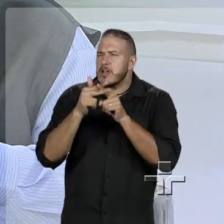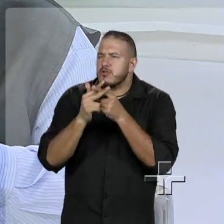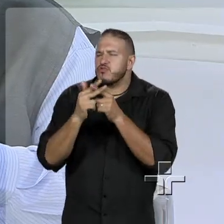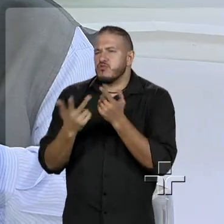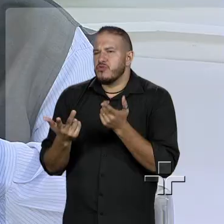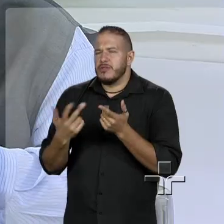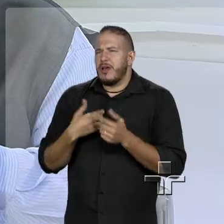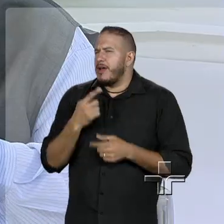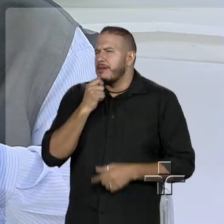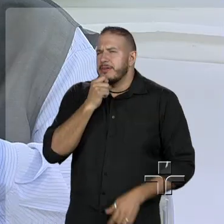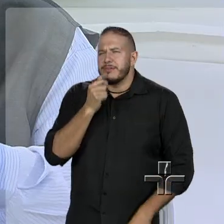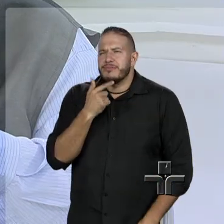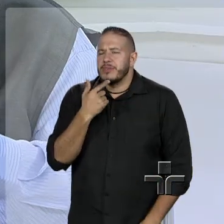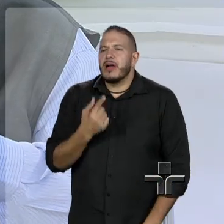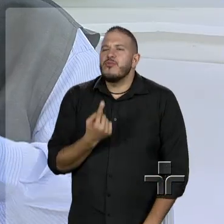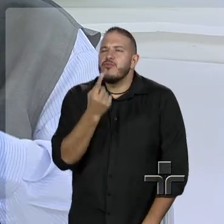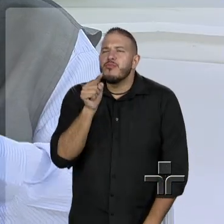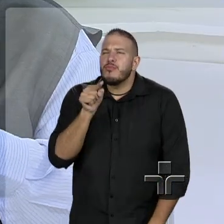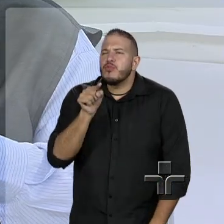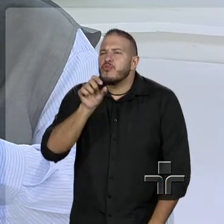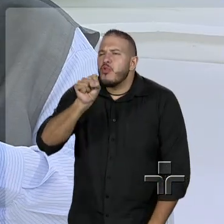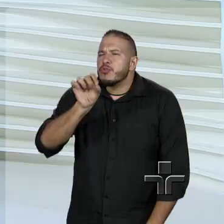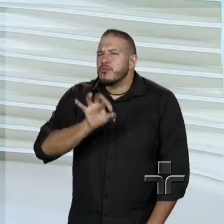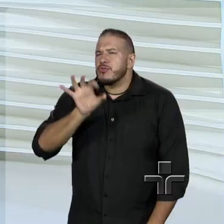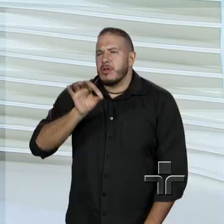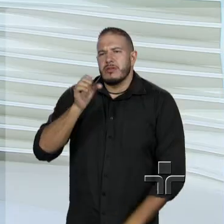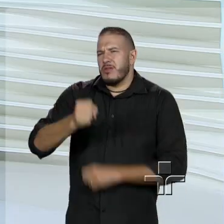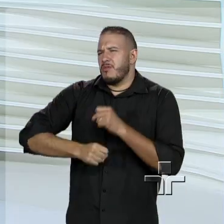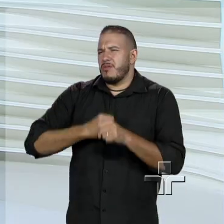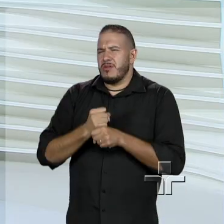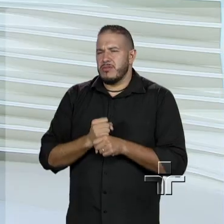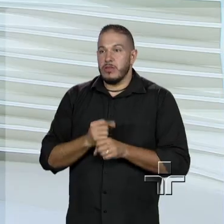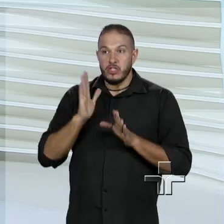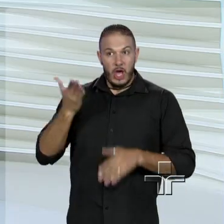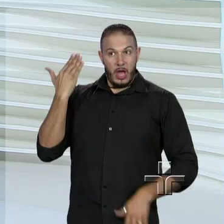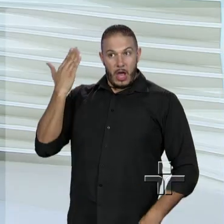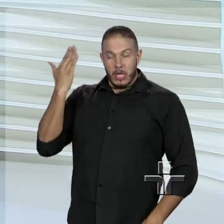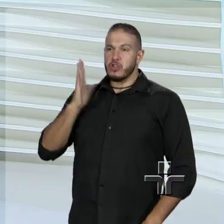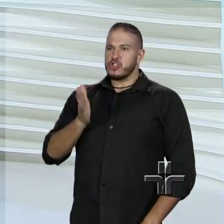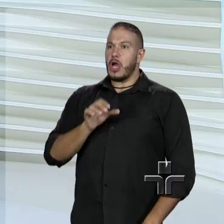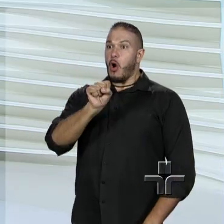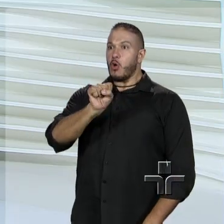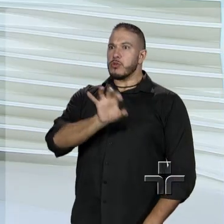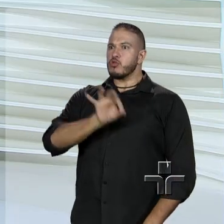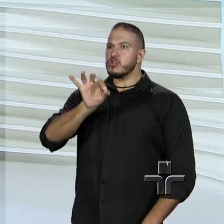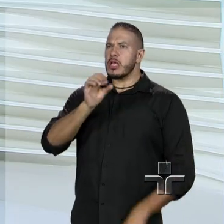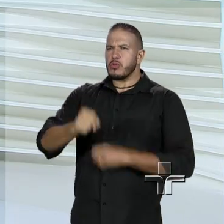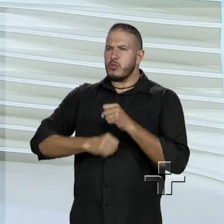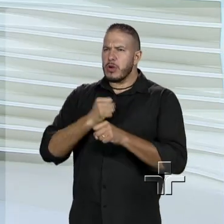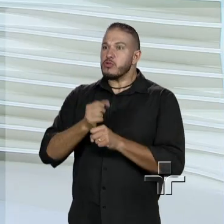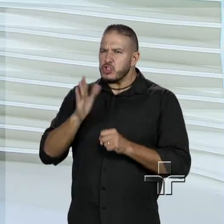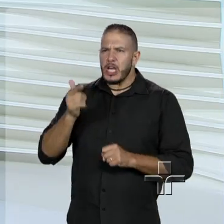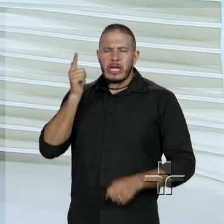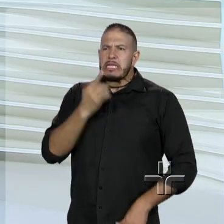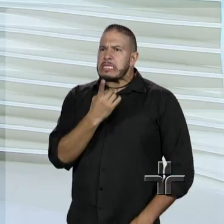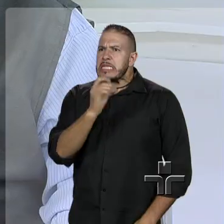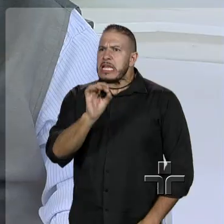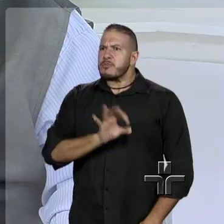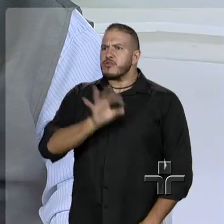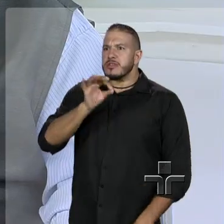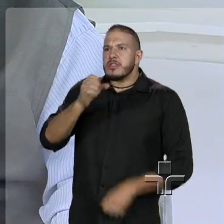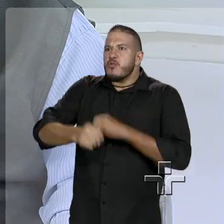chega a 1,8% ao ano, Kupfer. Já foi 8% ao ano, já foi 10% ao